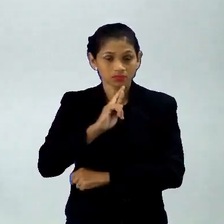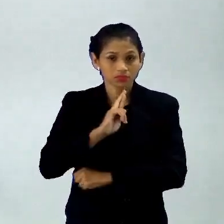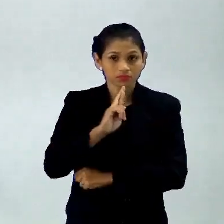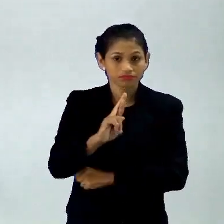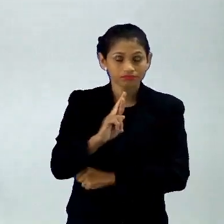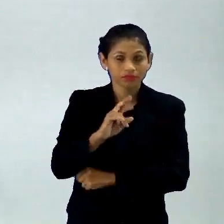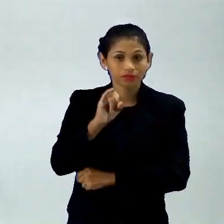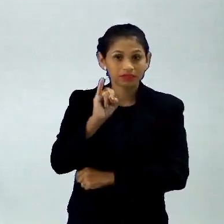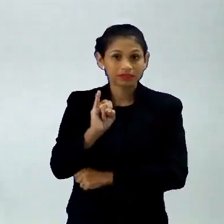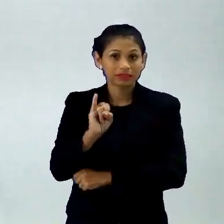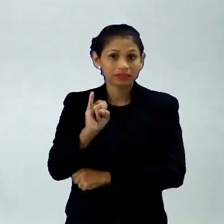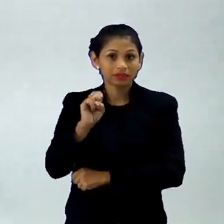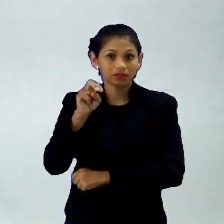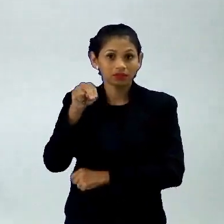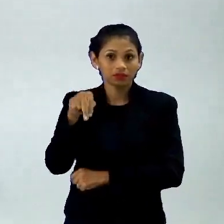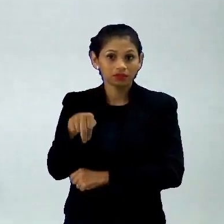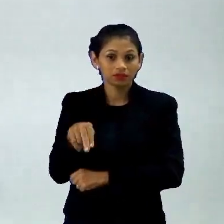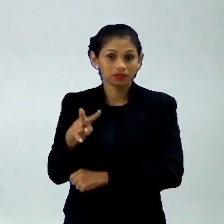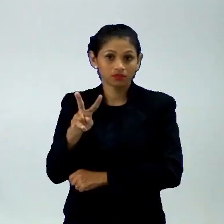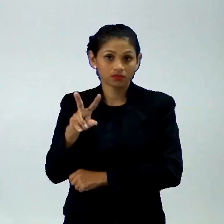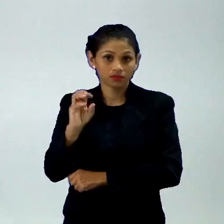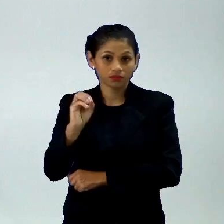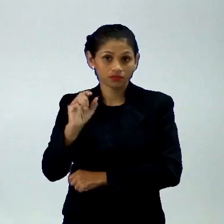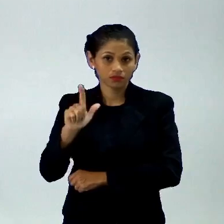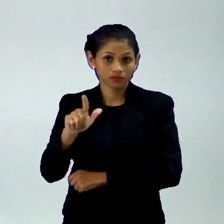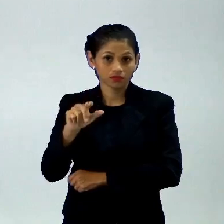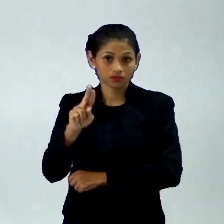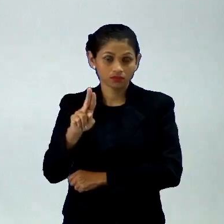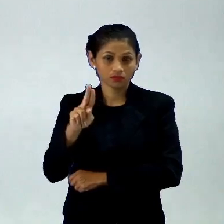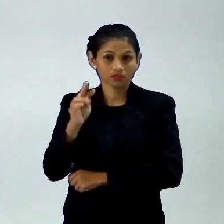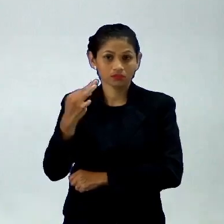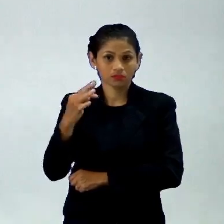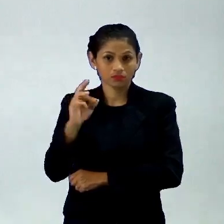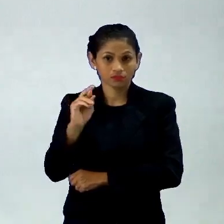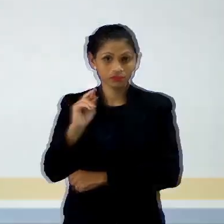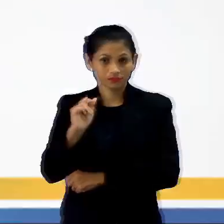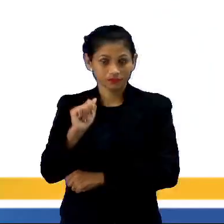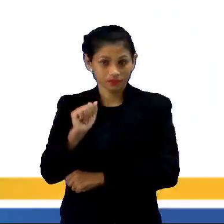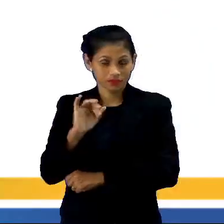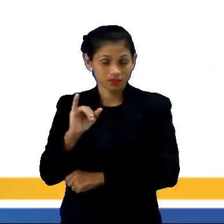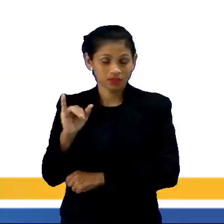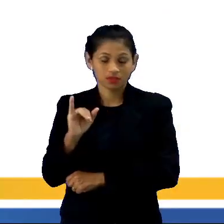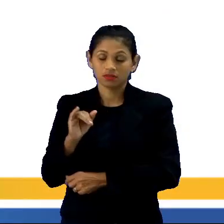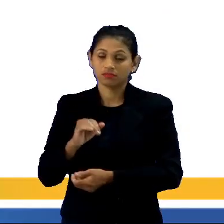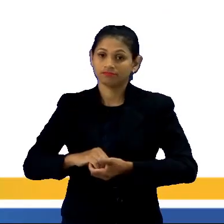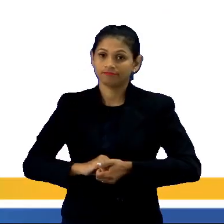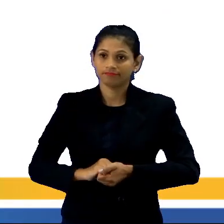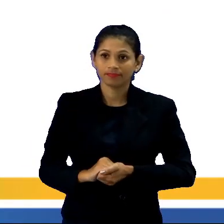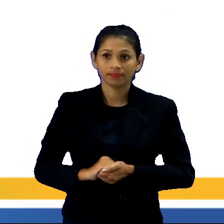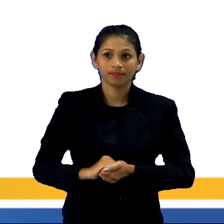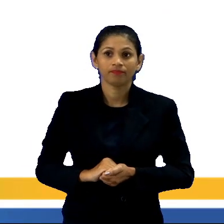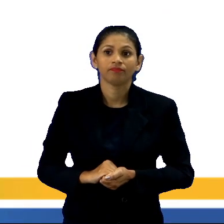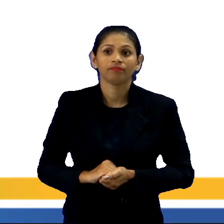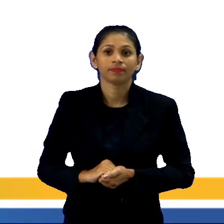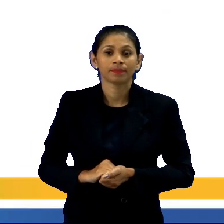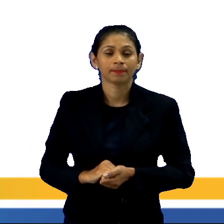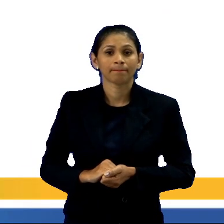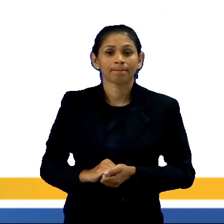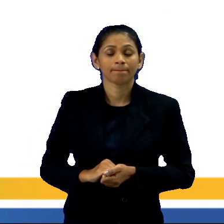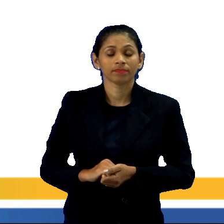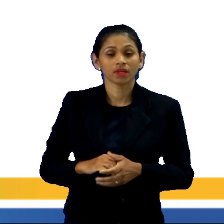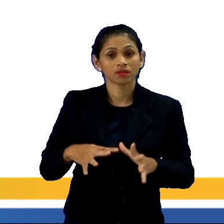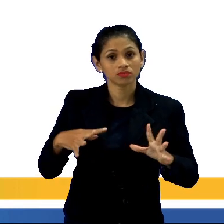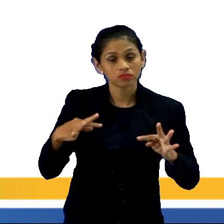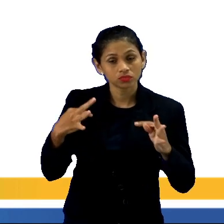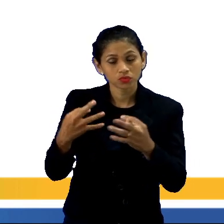são involuntárias. A gente nem percebe que elas acontecem e muito menos quando elas acontecem. E aí tudo isso que foi